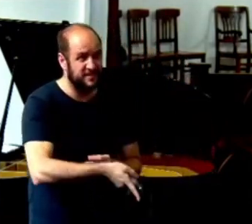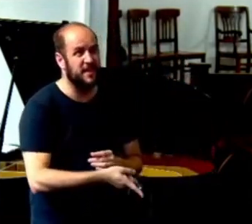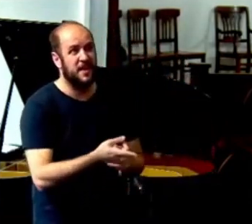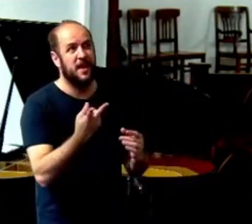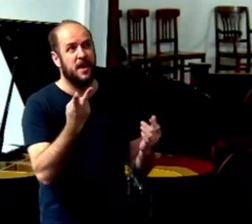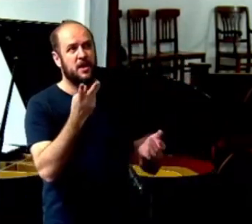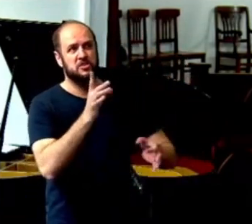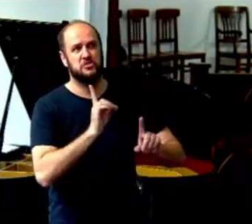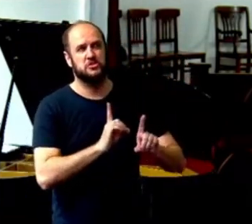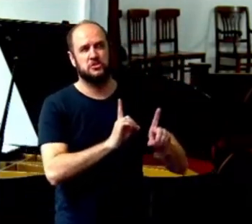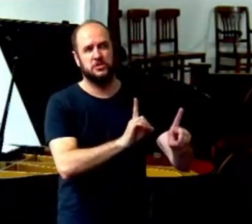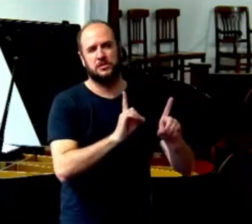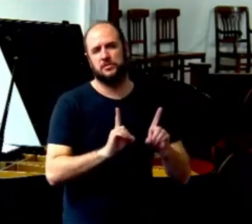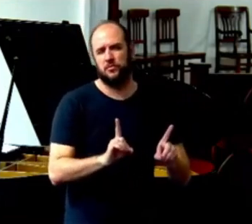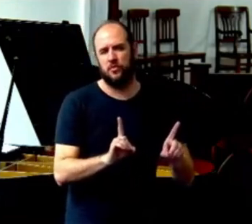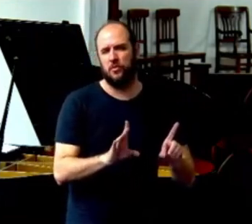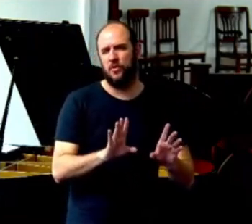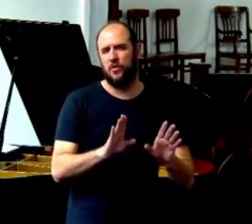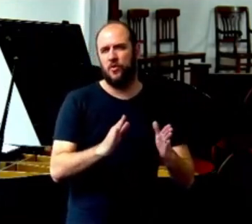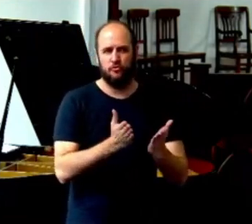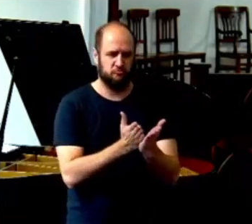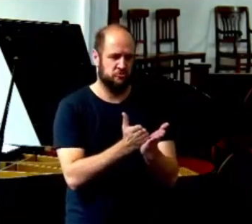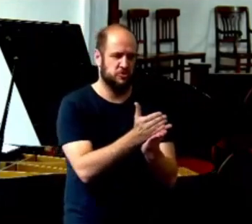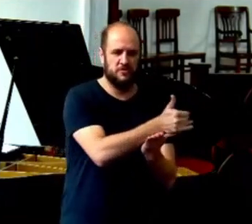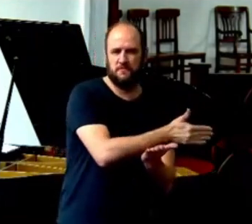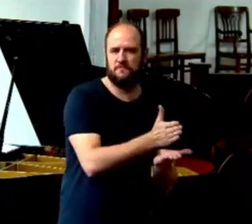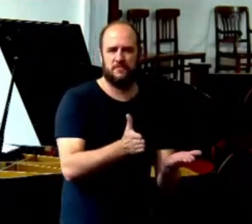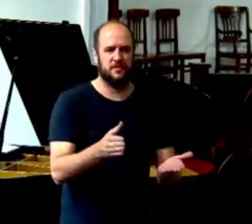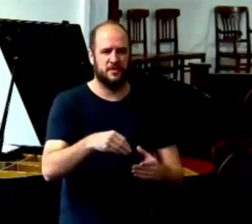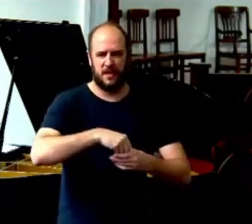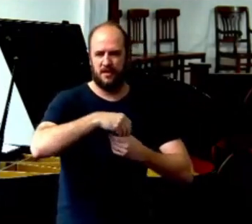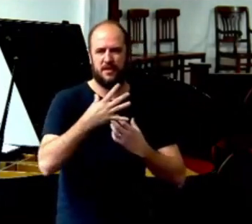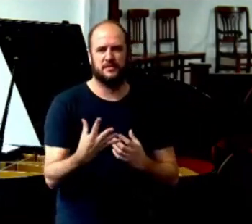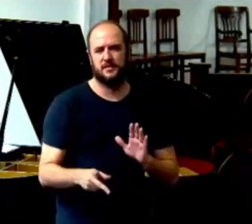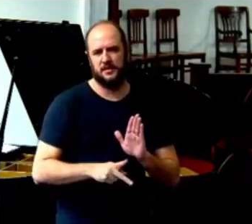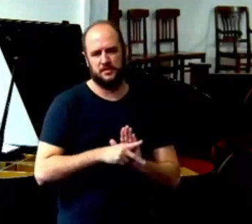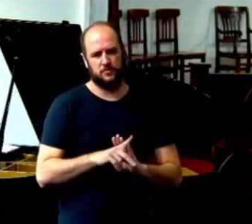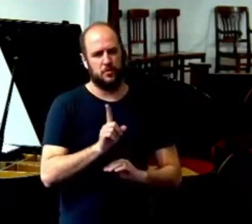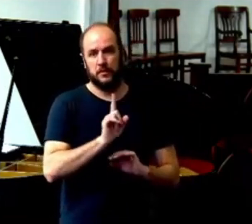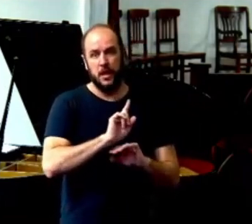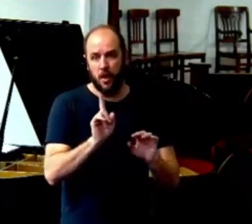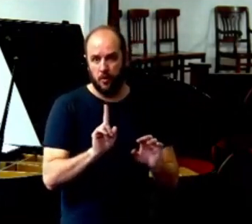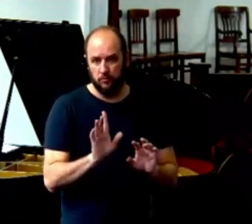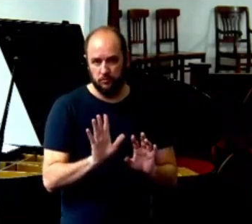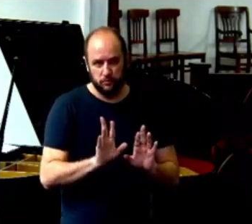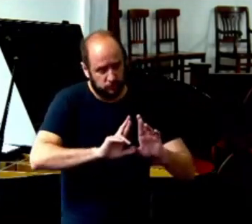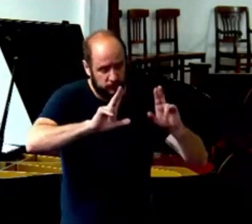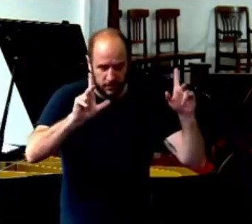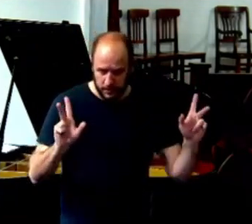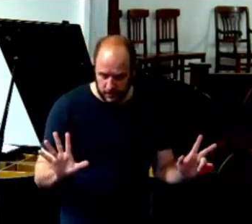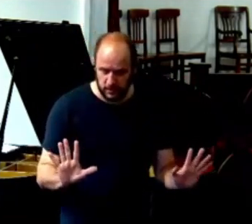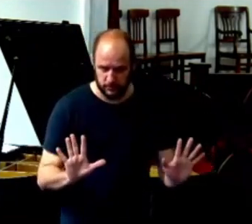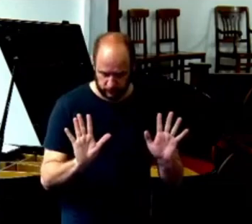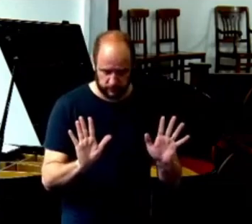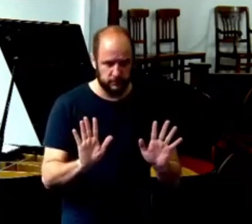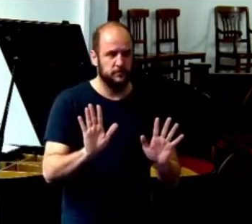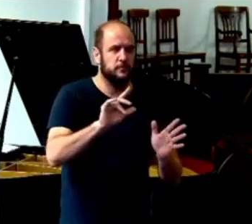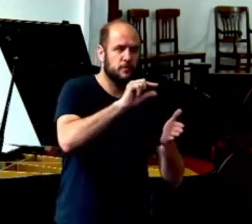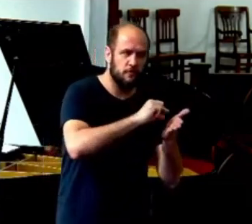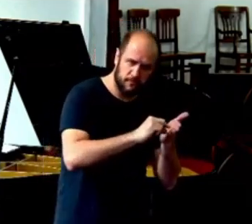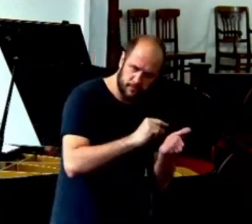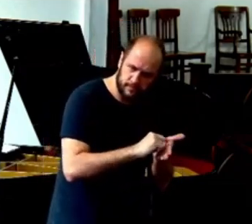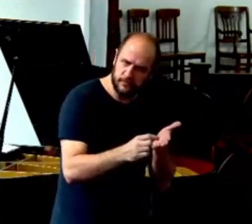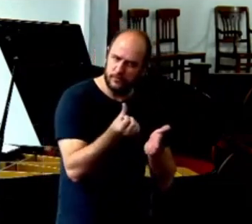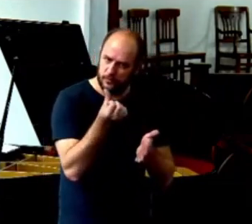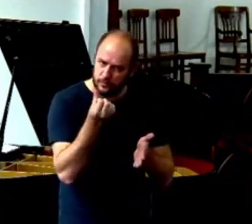a fazer algo que faz parte da natureza, da forma como ele nos criou. Até porque no versículo 6, o